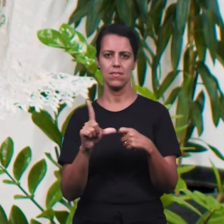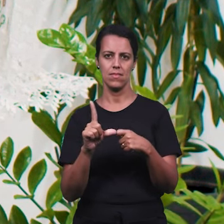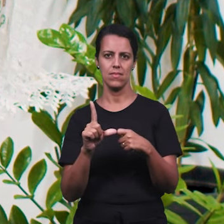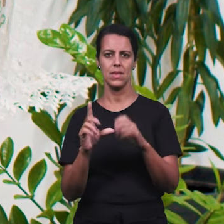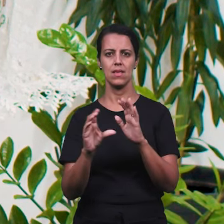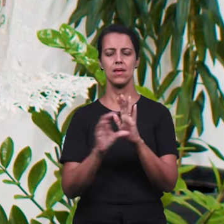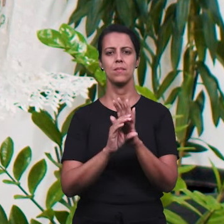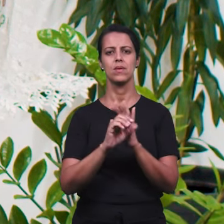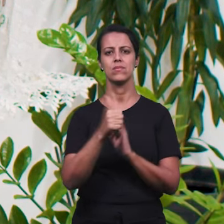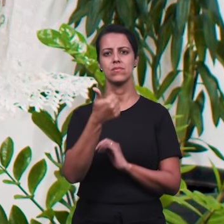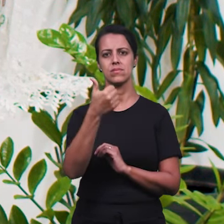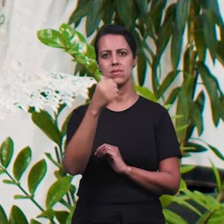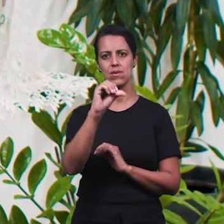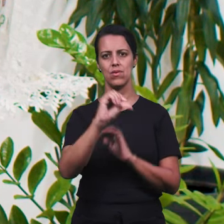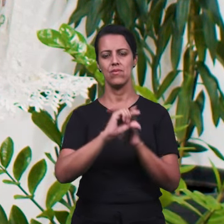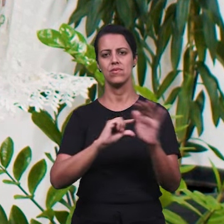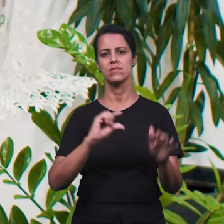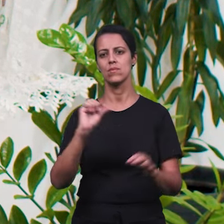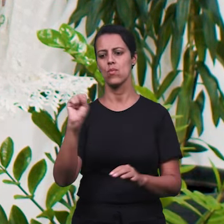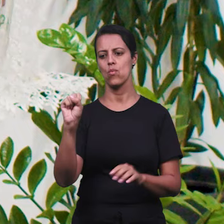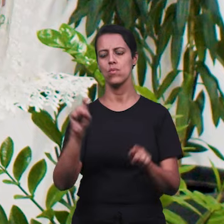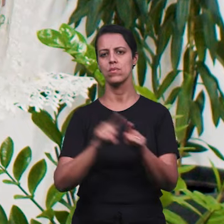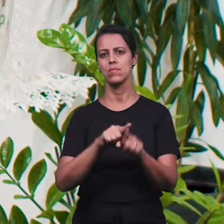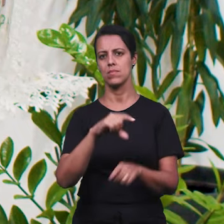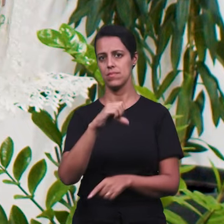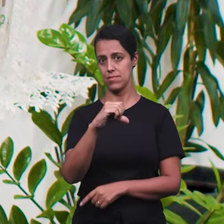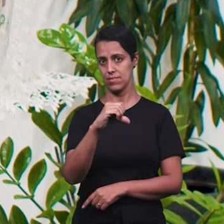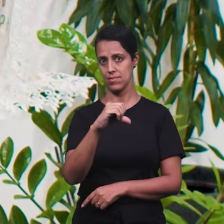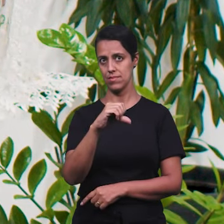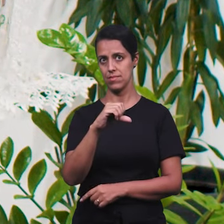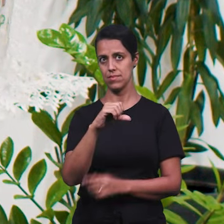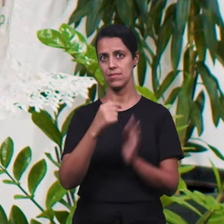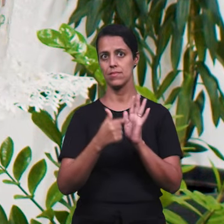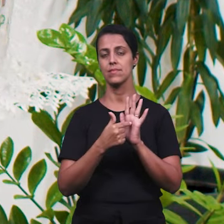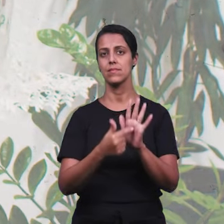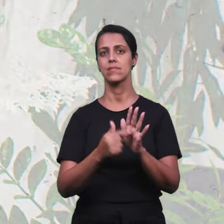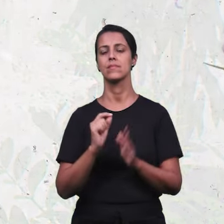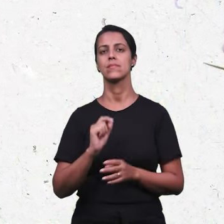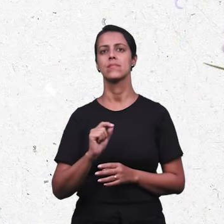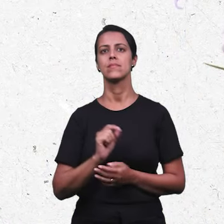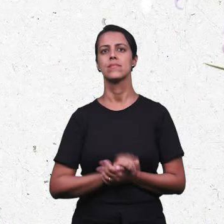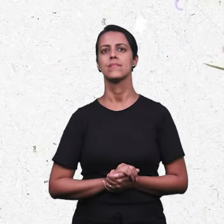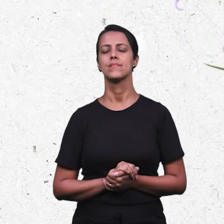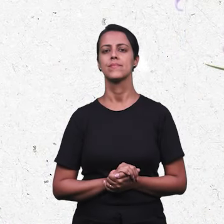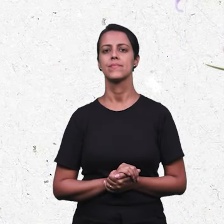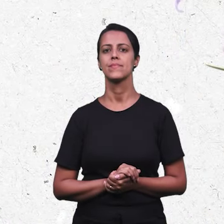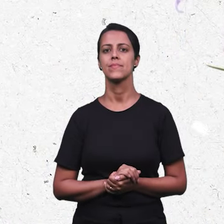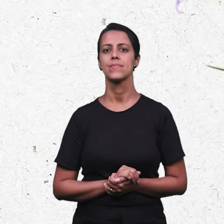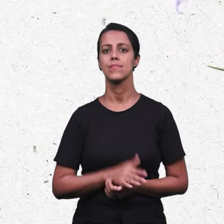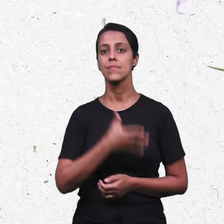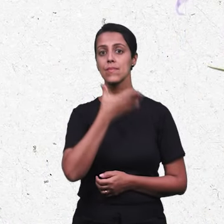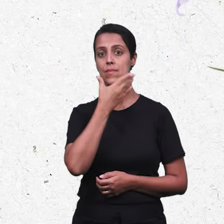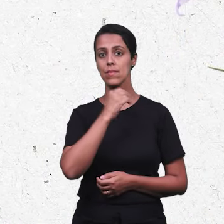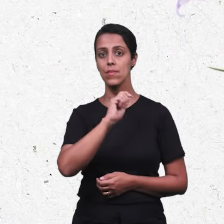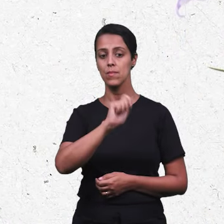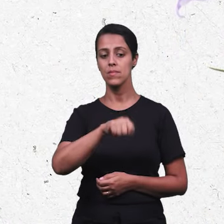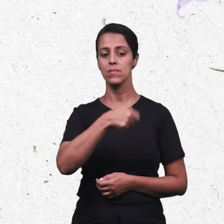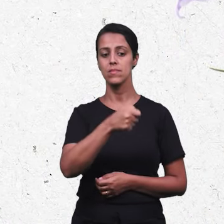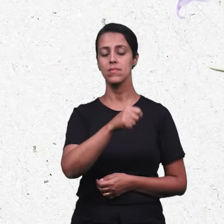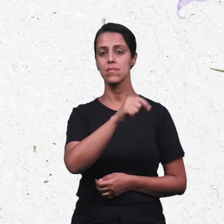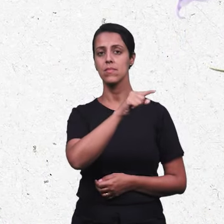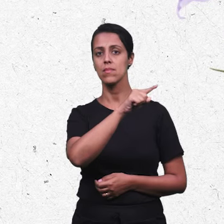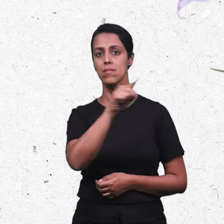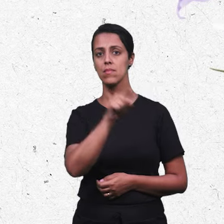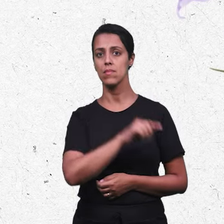19 Versículo 8 e o Versículo 9 e a palavra do Senhor nos diz assim e levantando-se Zaqueu disse ao senhor